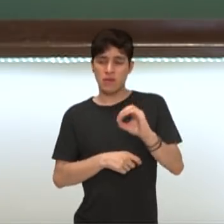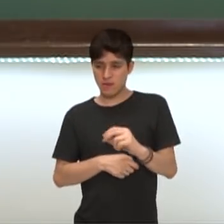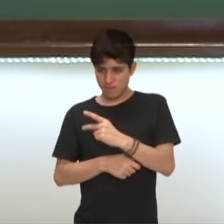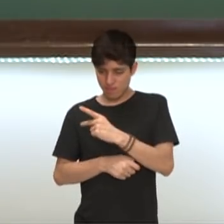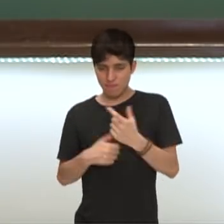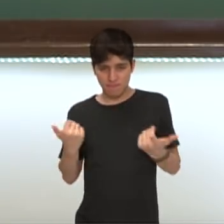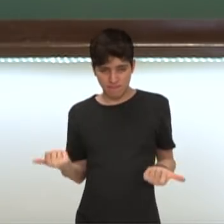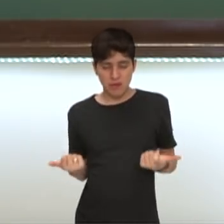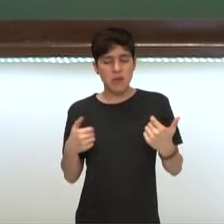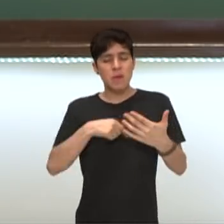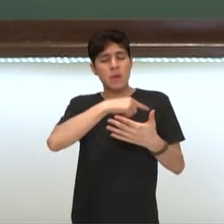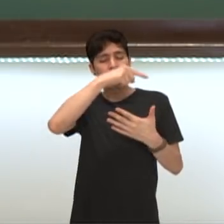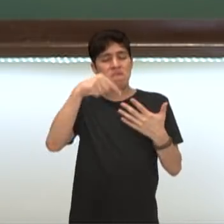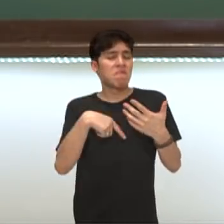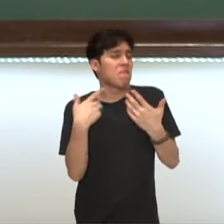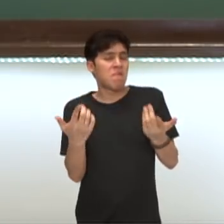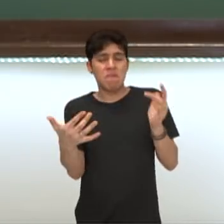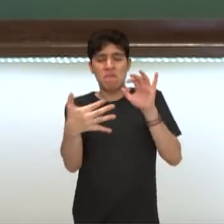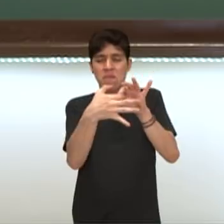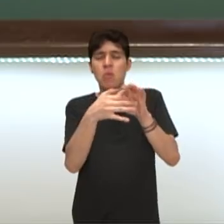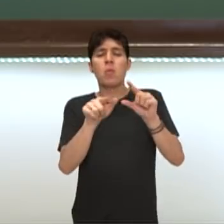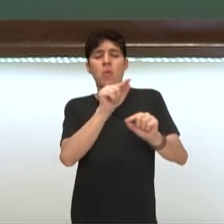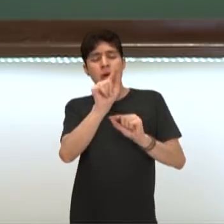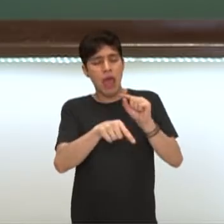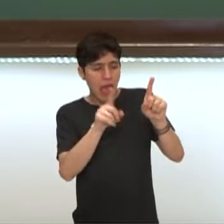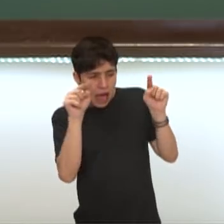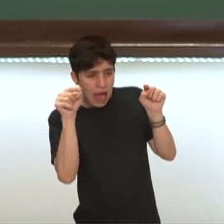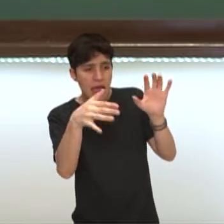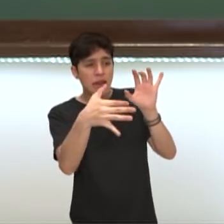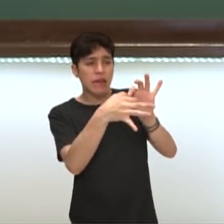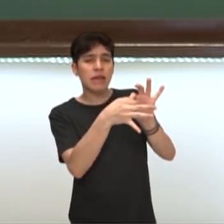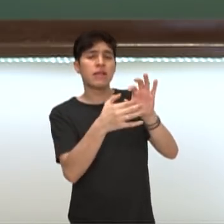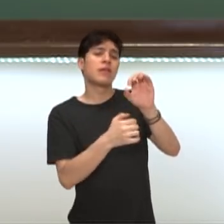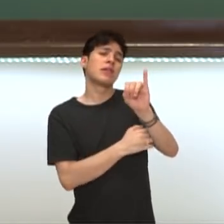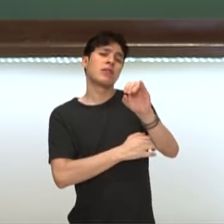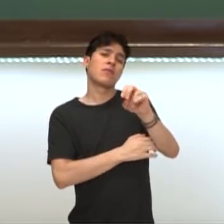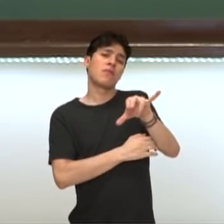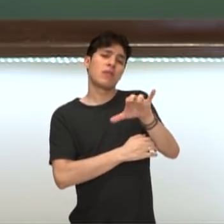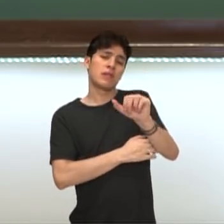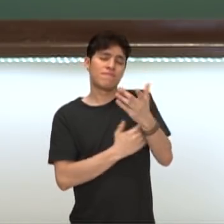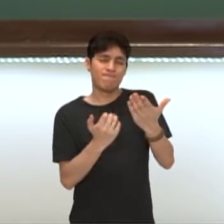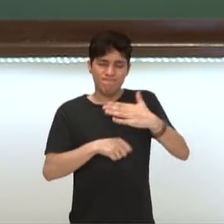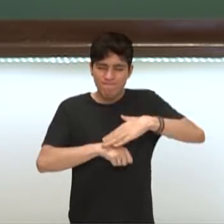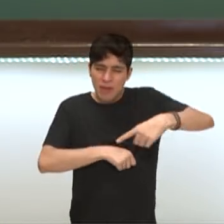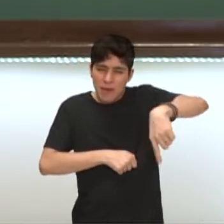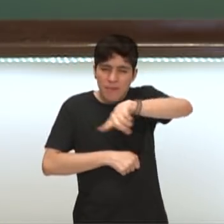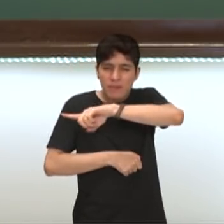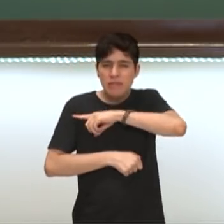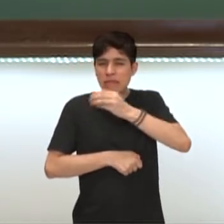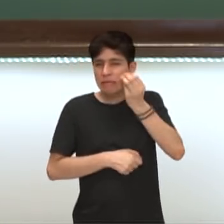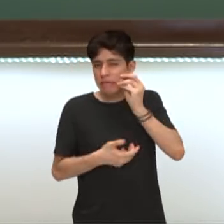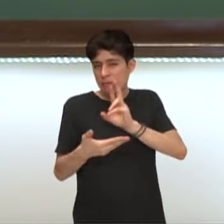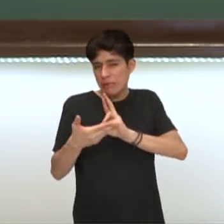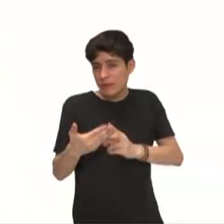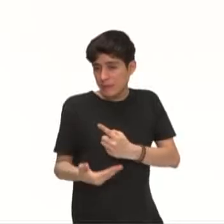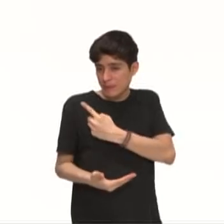CO2. Qual deles, né, representa um tipo de ligação iônica? Então vou dar um tempinho para vocês tentarem